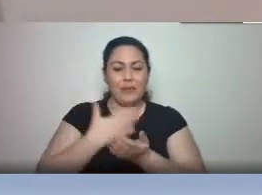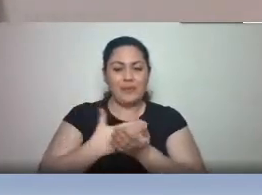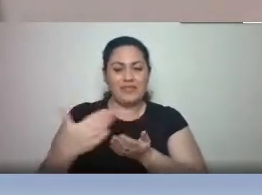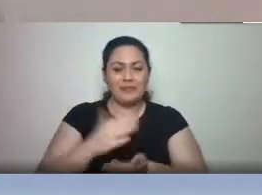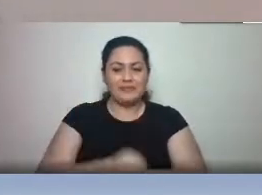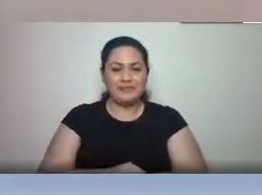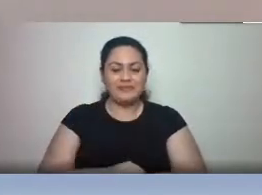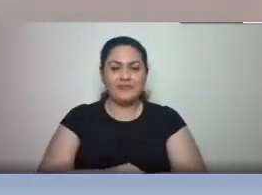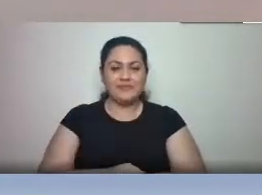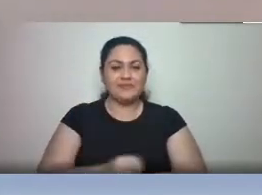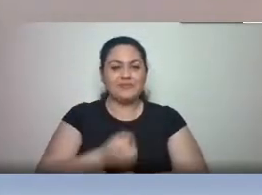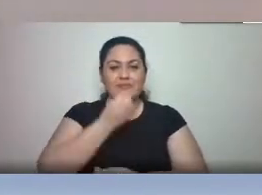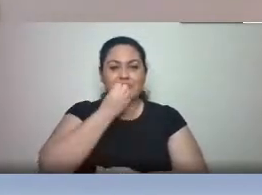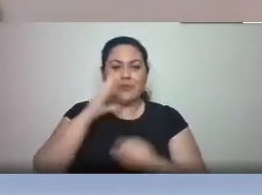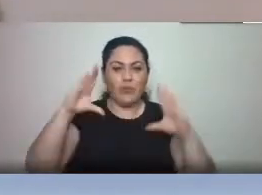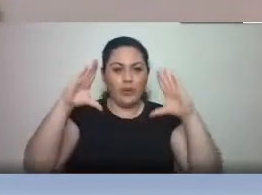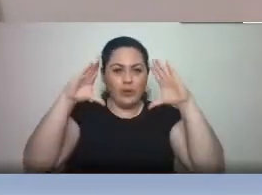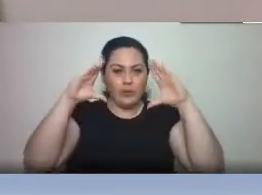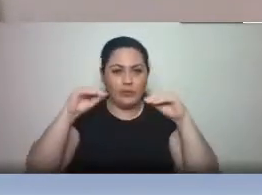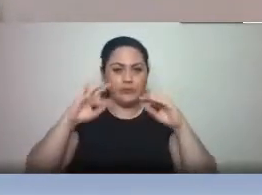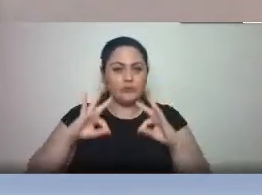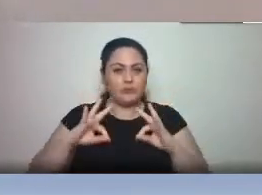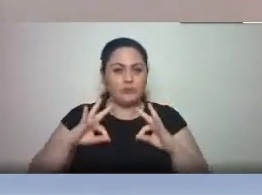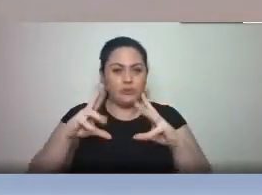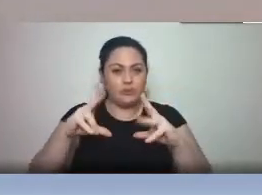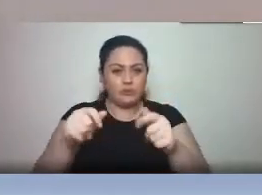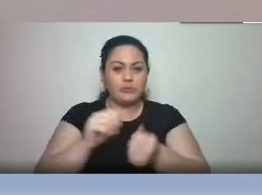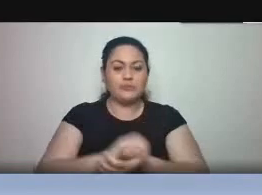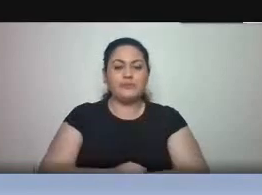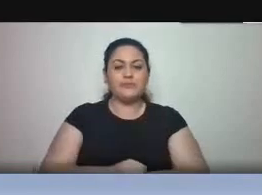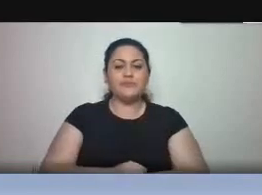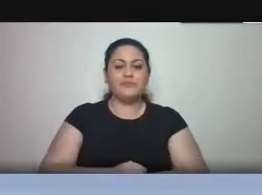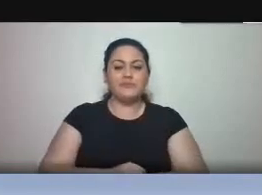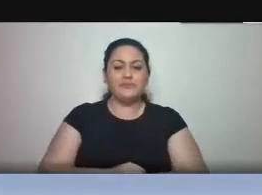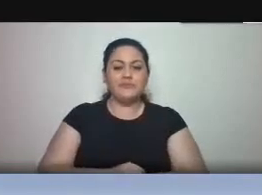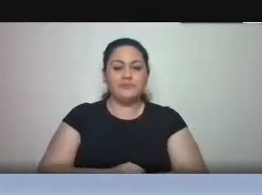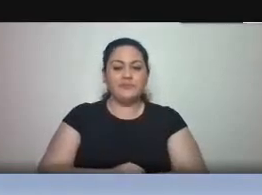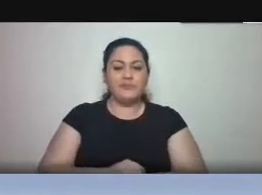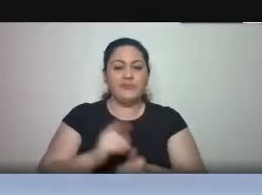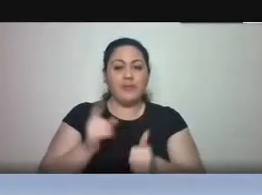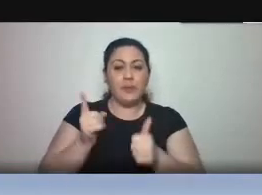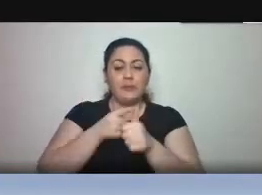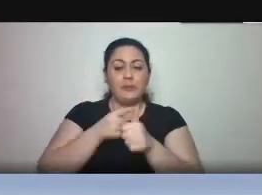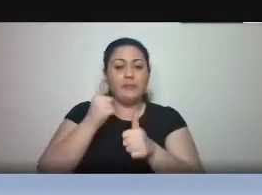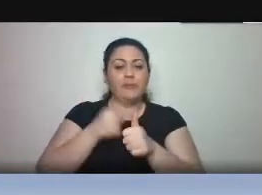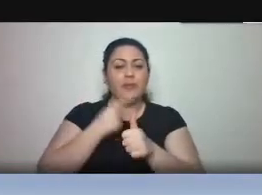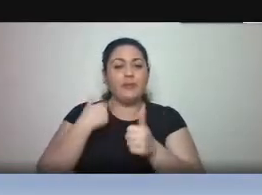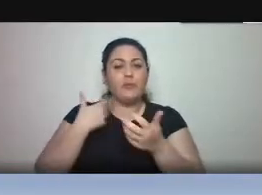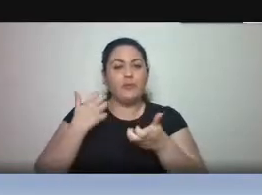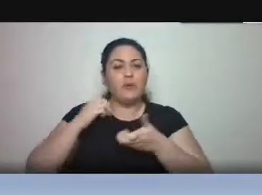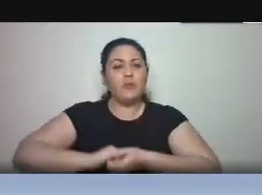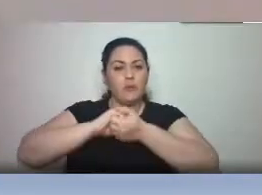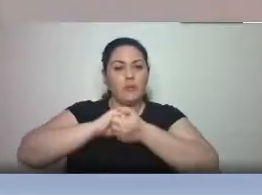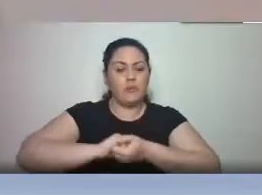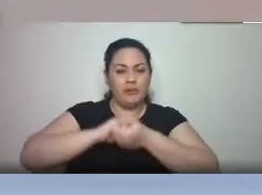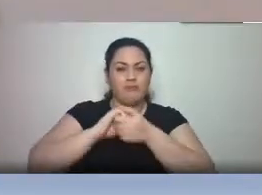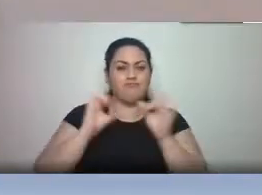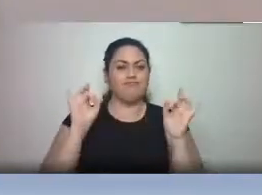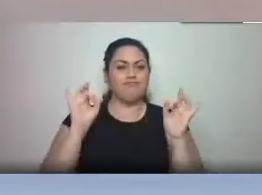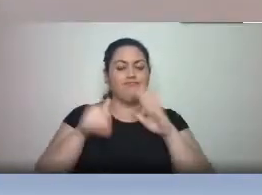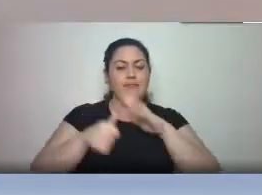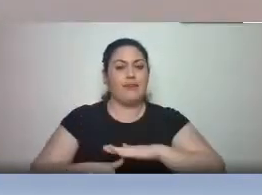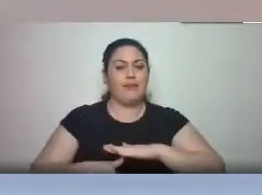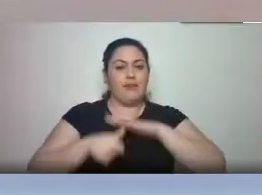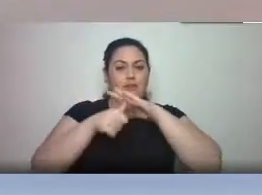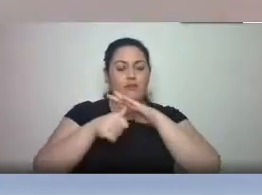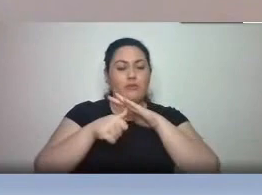Boa noite a todos e todas. Primeiramente, eu gostaria de cumprimentar a magnífica reitora da Universidade Federal